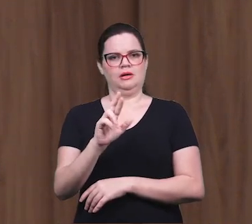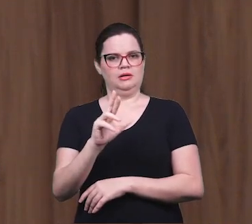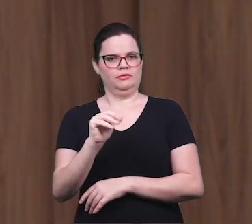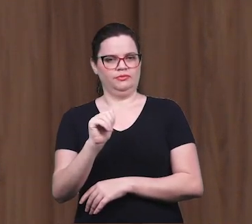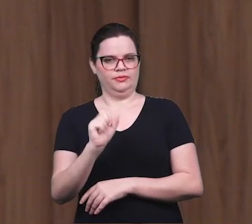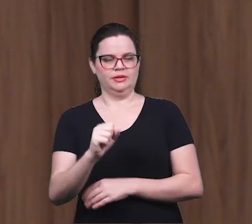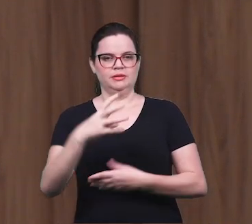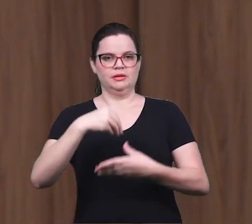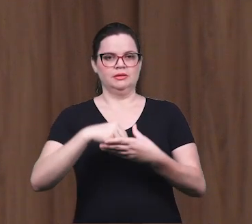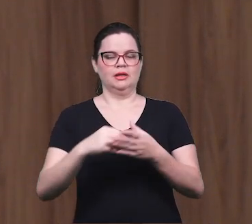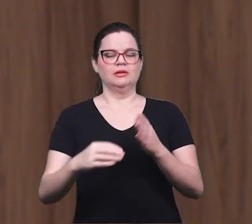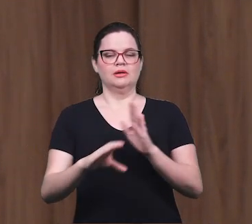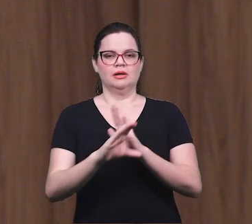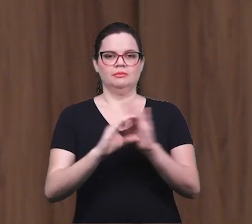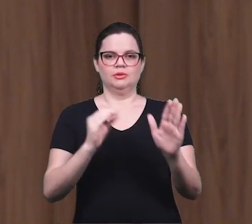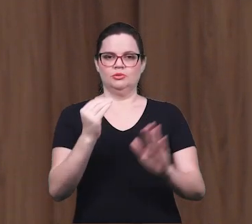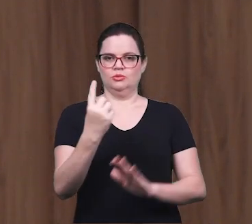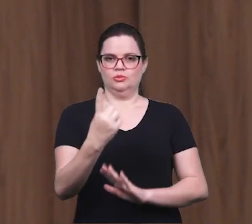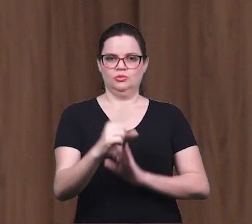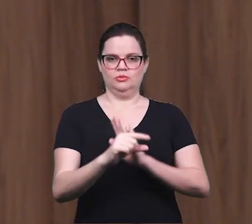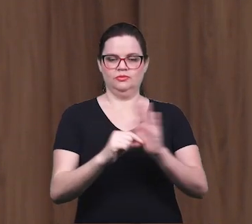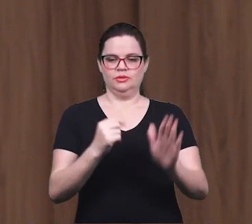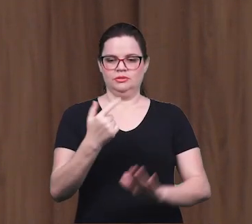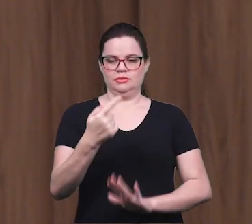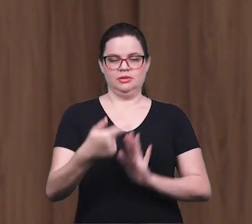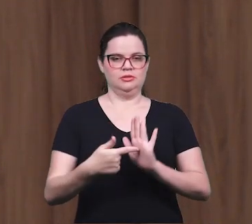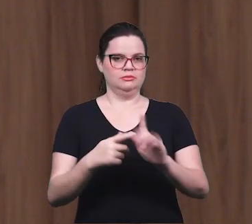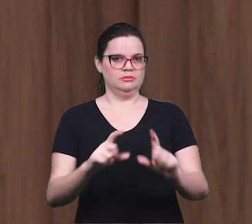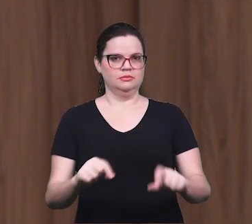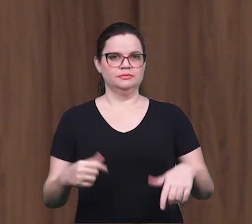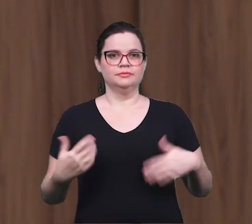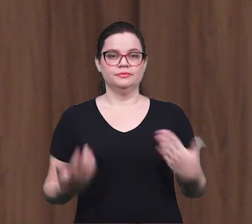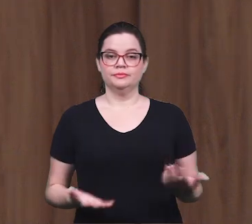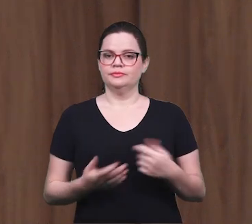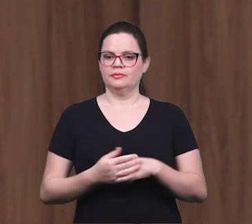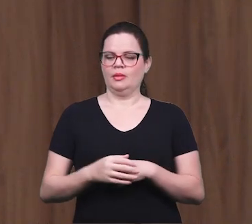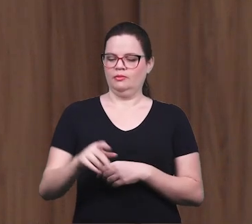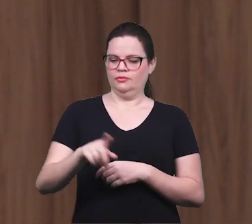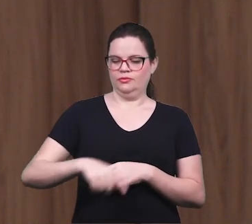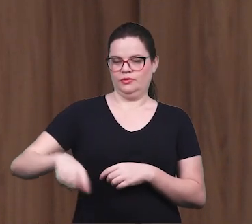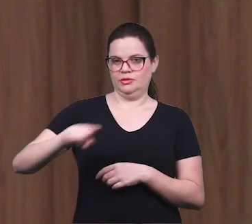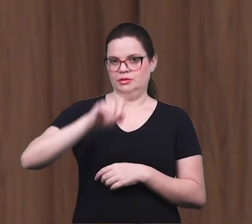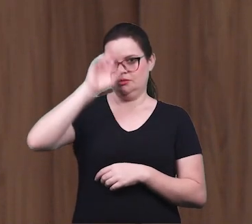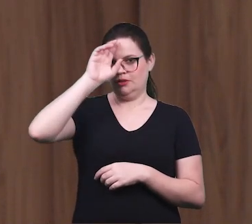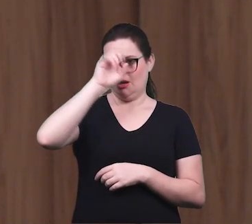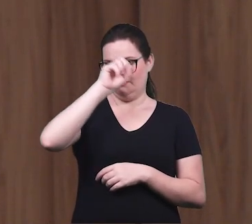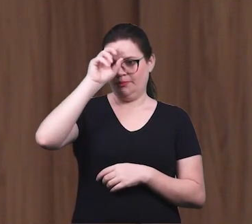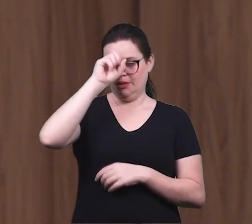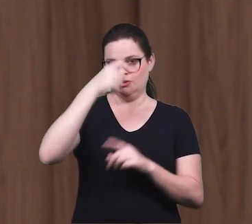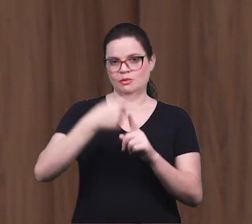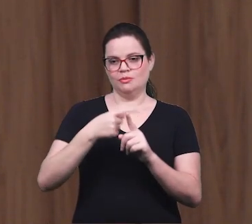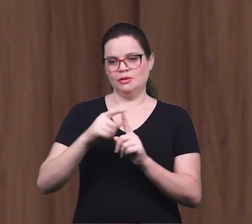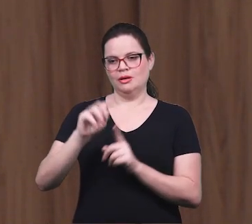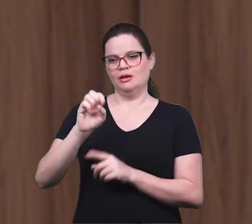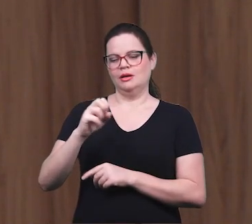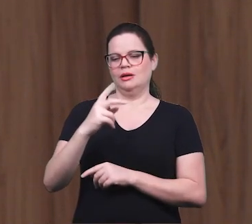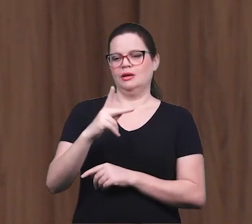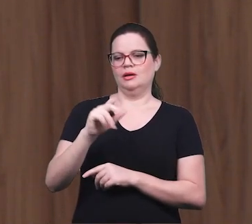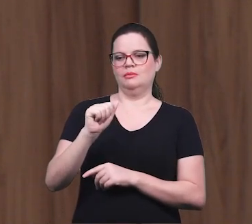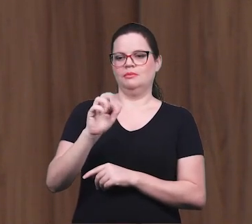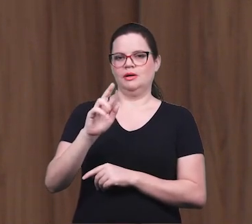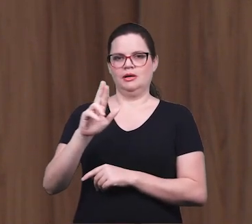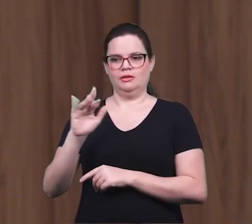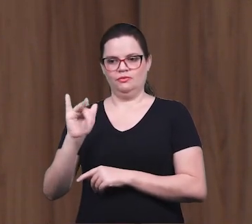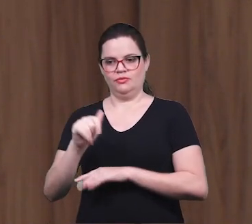1, verso 7, e que diz assim: como aprendestes de Epáfras,